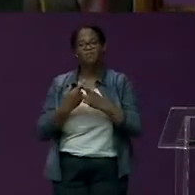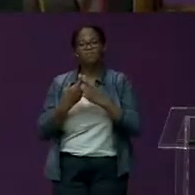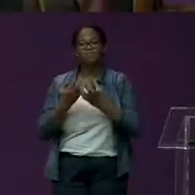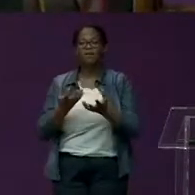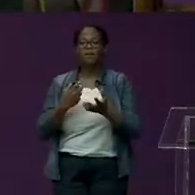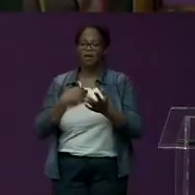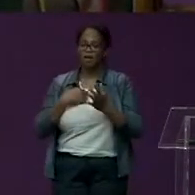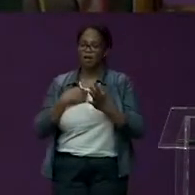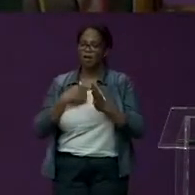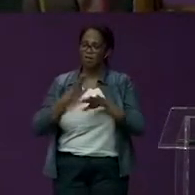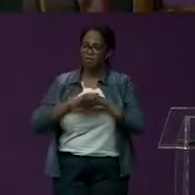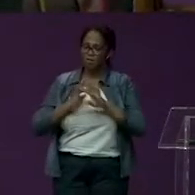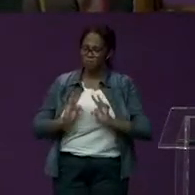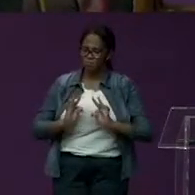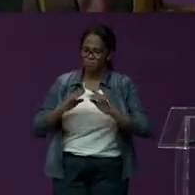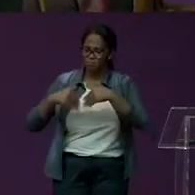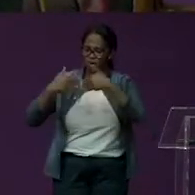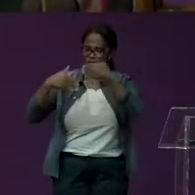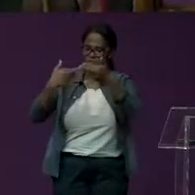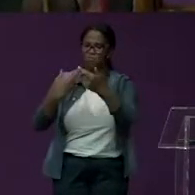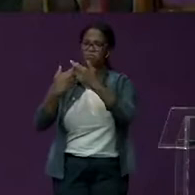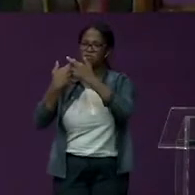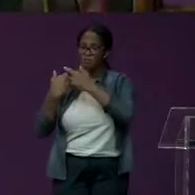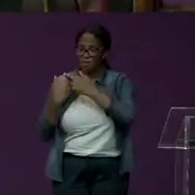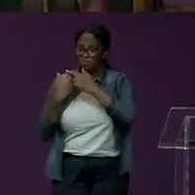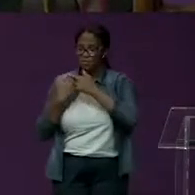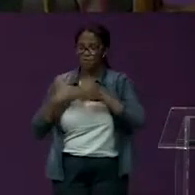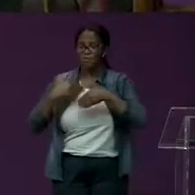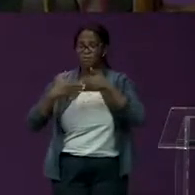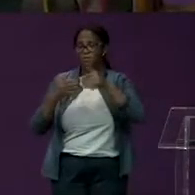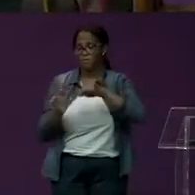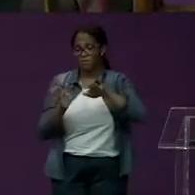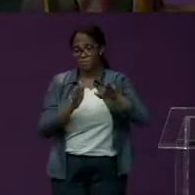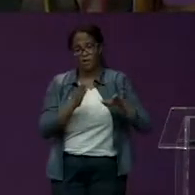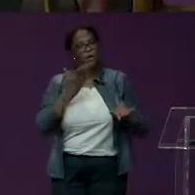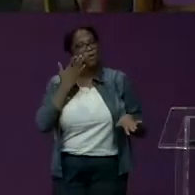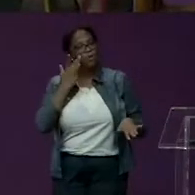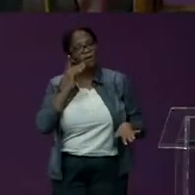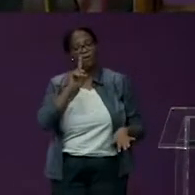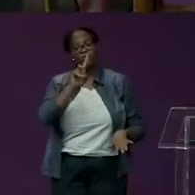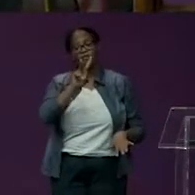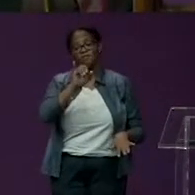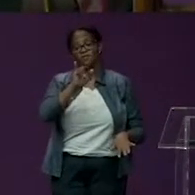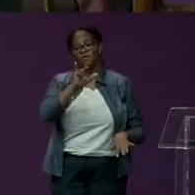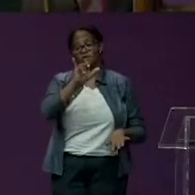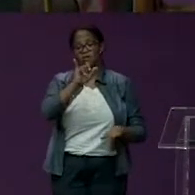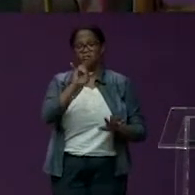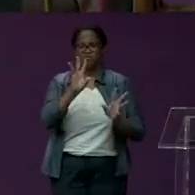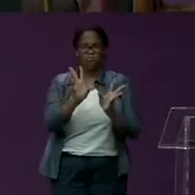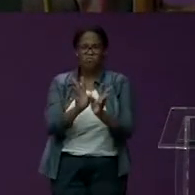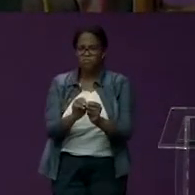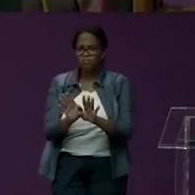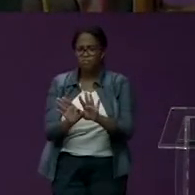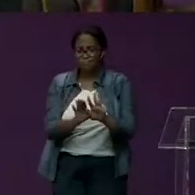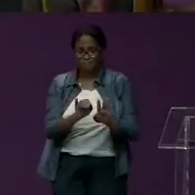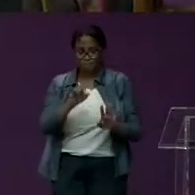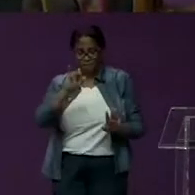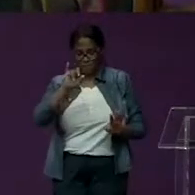tecnológica e desenvolvimento nessas áreas, né. Então, acho que a vigilância, só para finalizar, ela também tem um